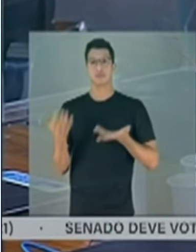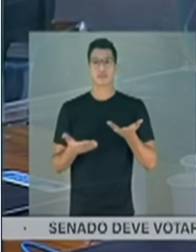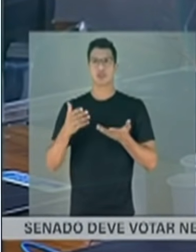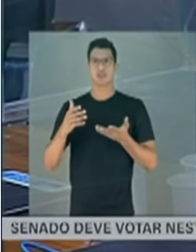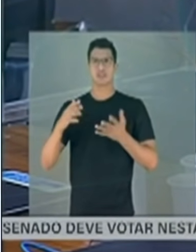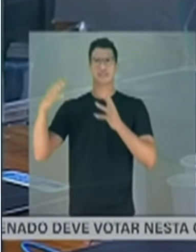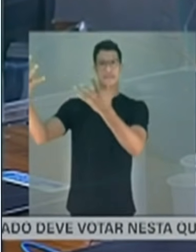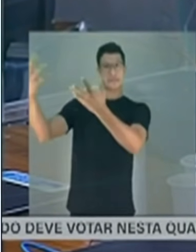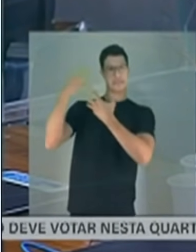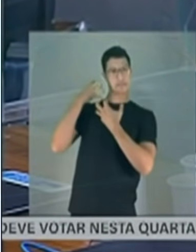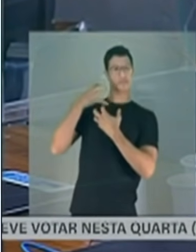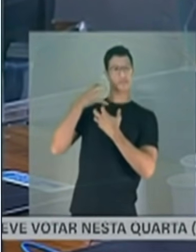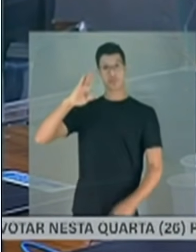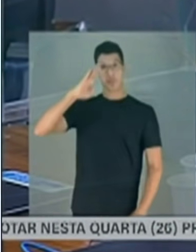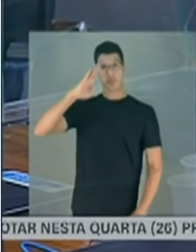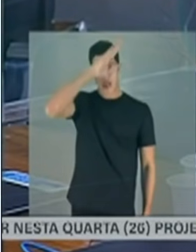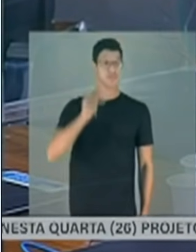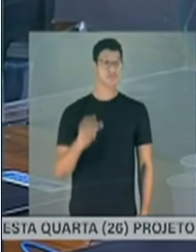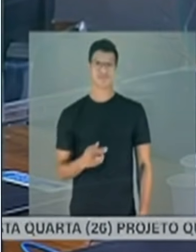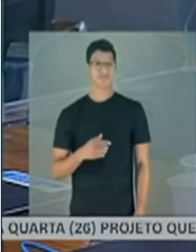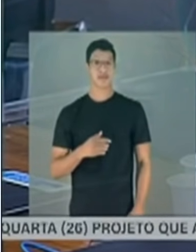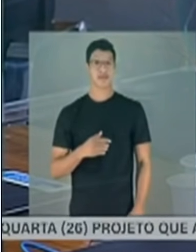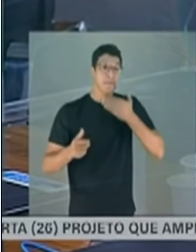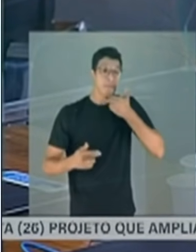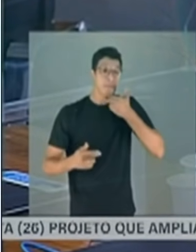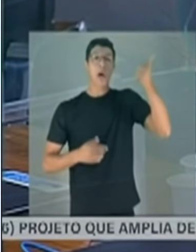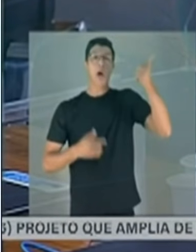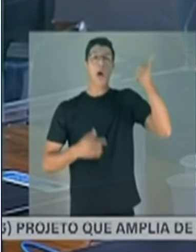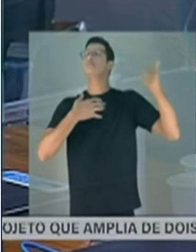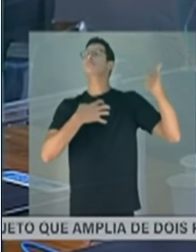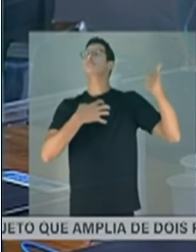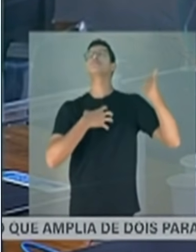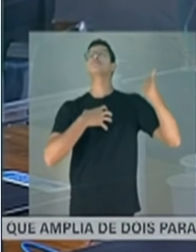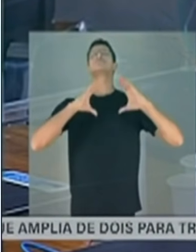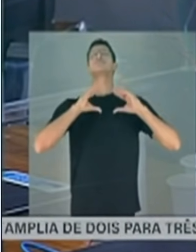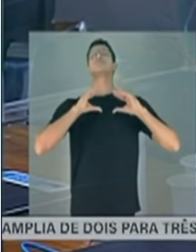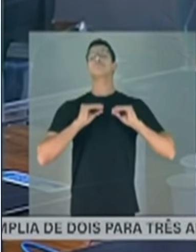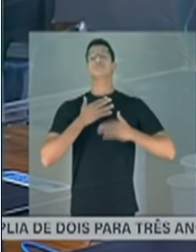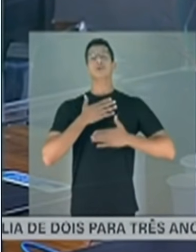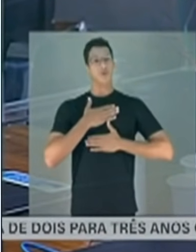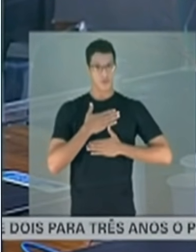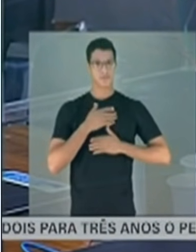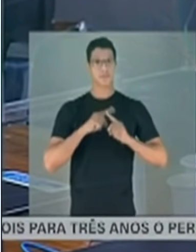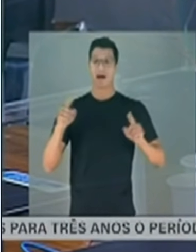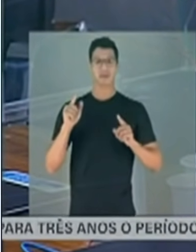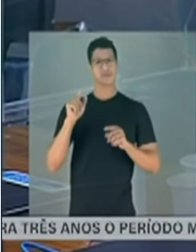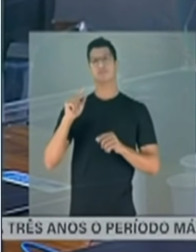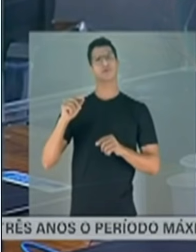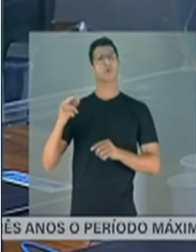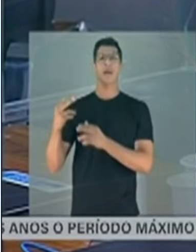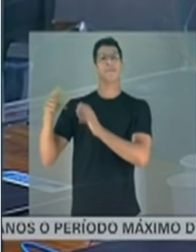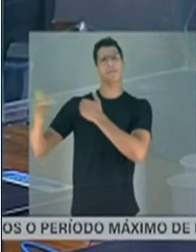agressão de Bolsonaro, na verdade, melhora o meu prestígio lá no estado. Mas eu acho que não cabe a um presidente